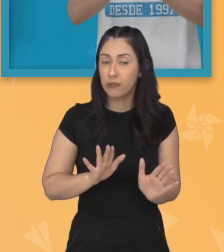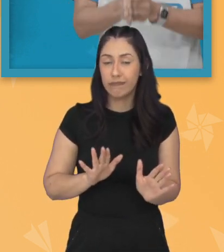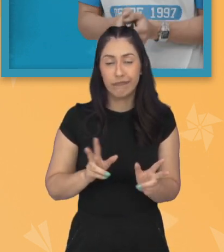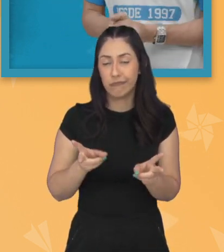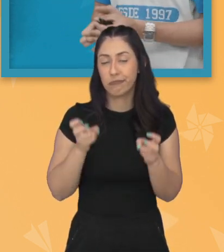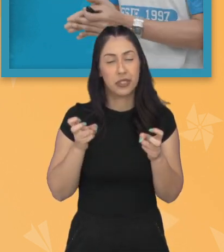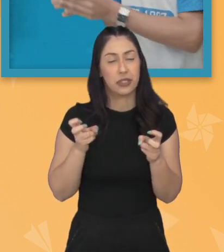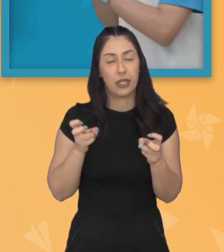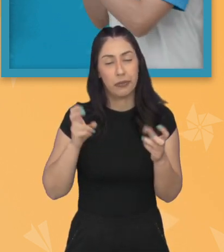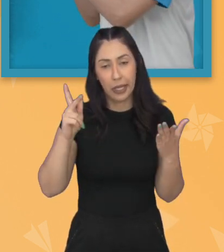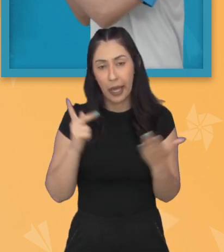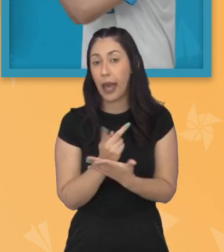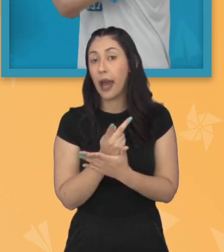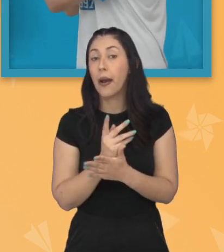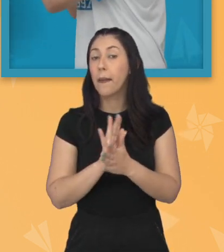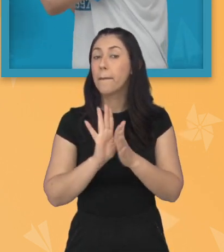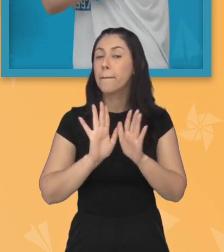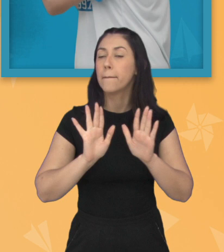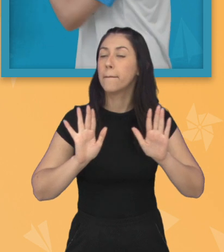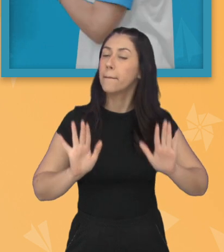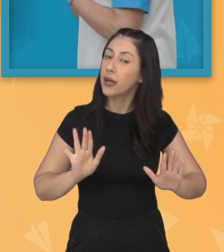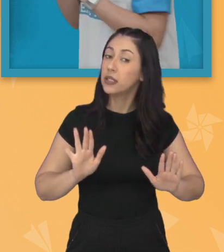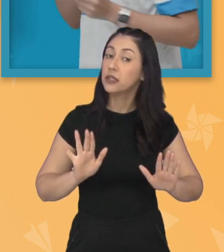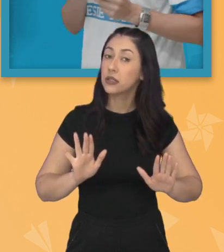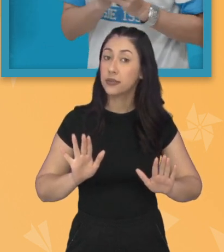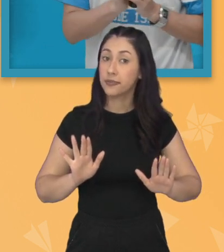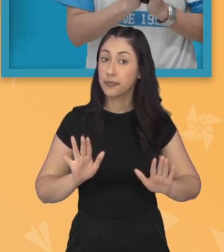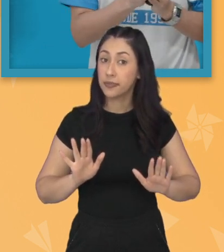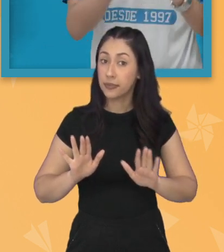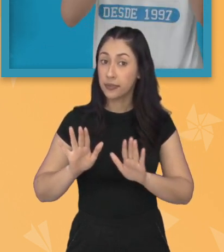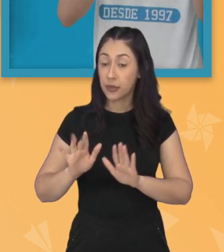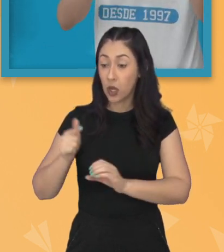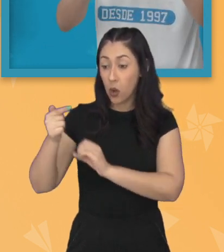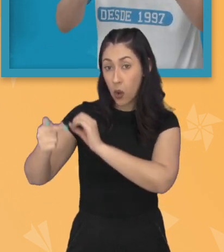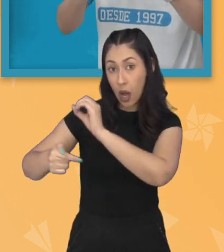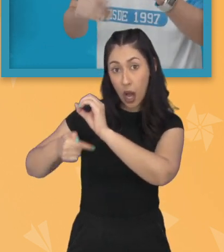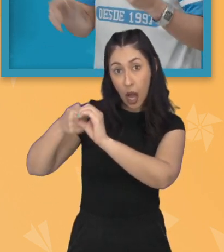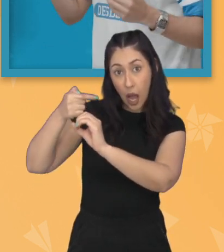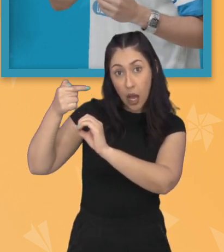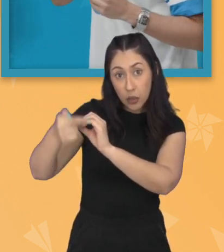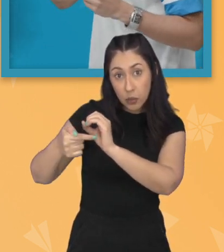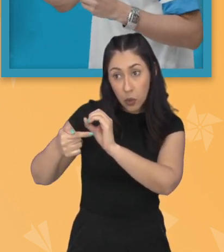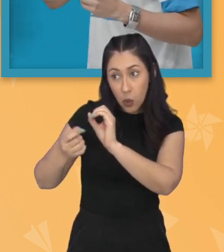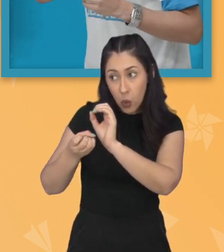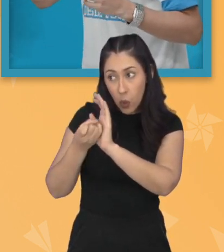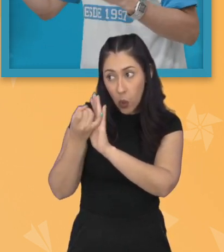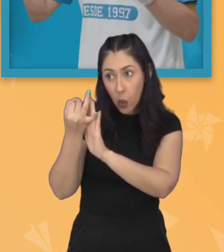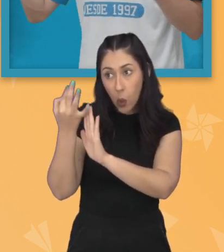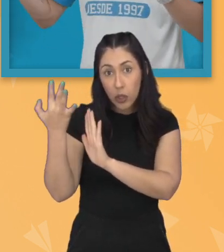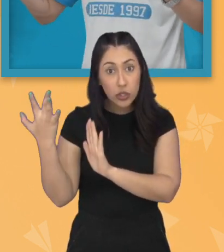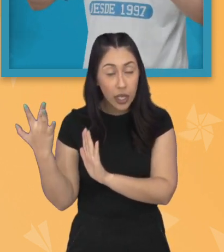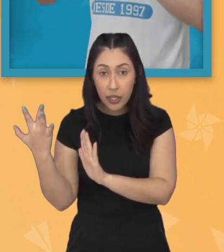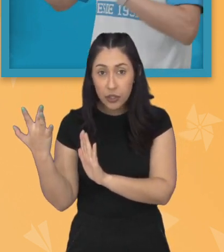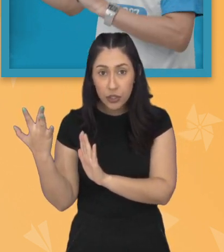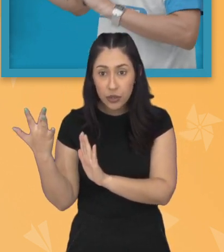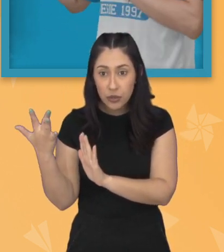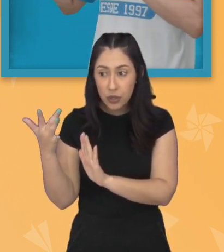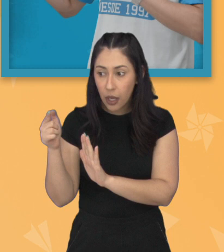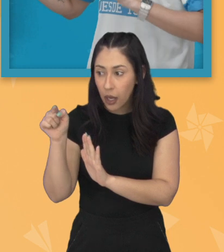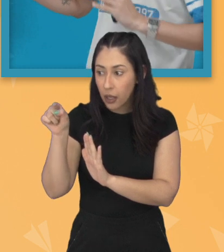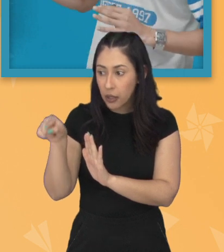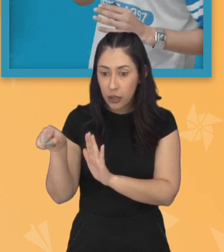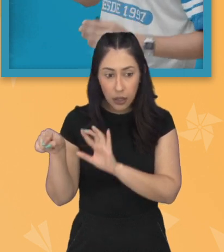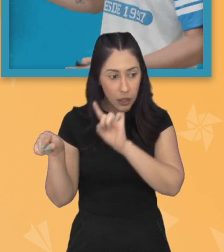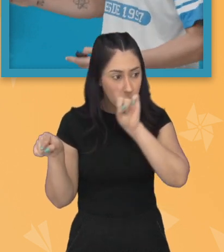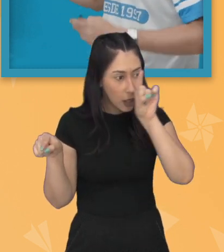ou errando, que é o quê? É onde é posto que a quantidade de átomos de cada elemento químico é a mesma, deixei até aqui em